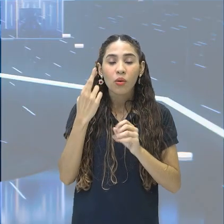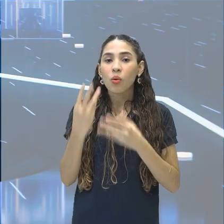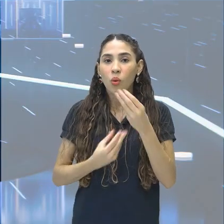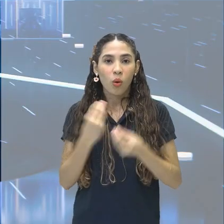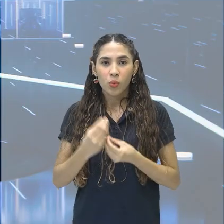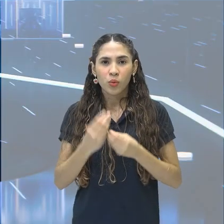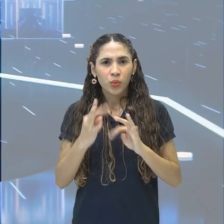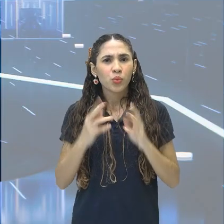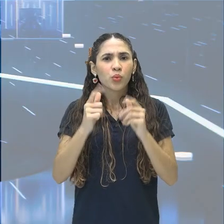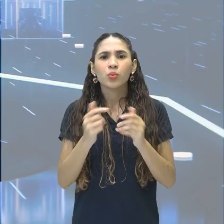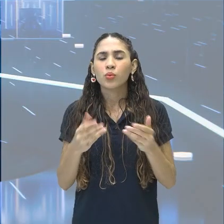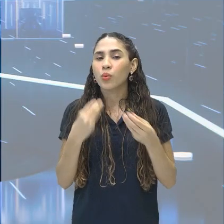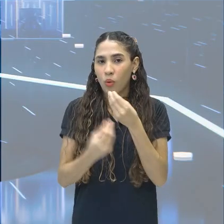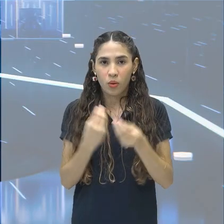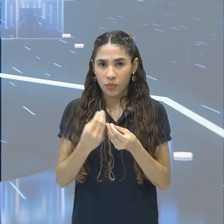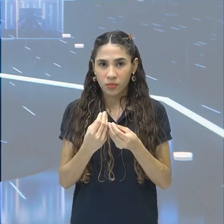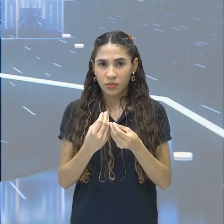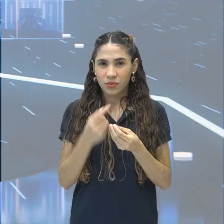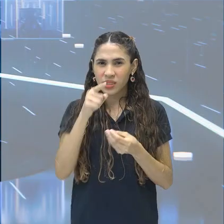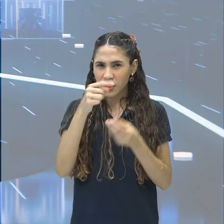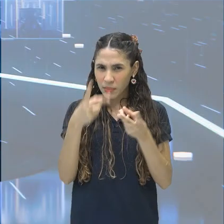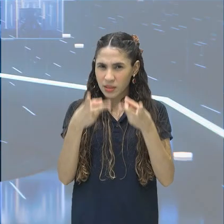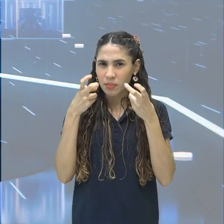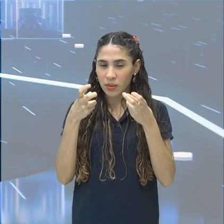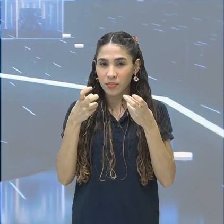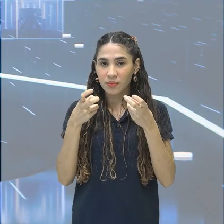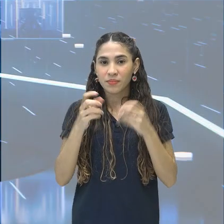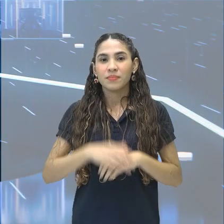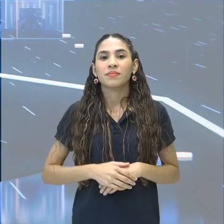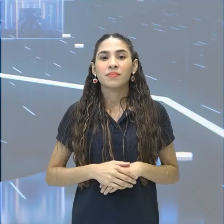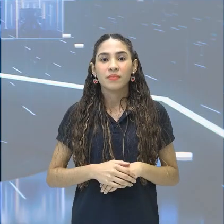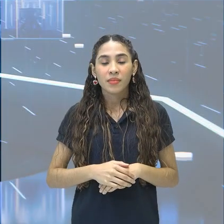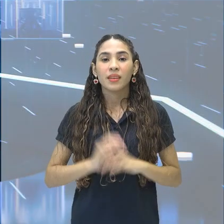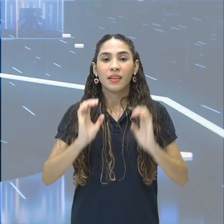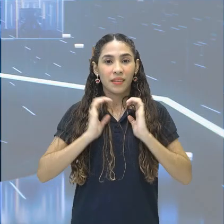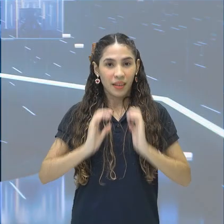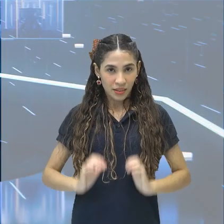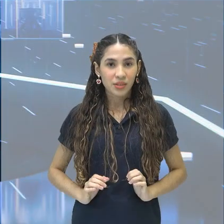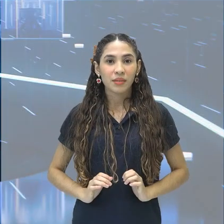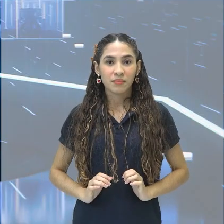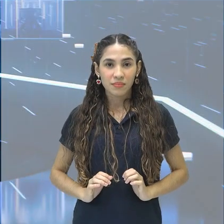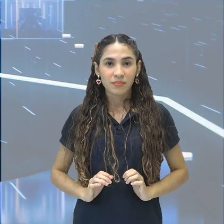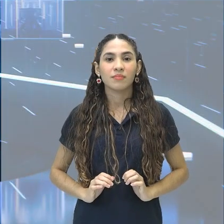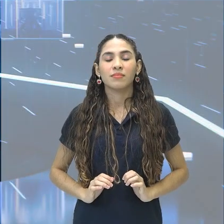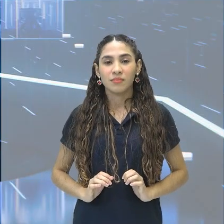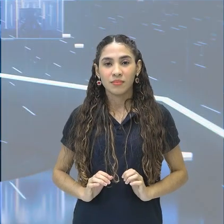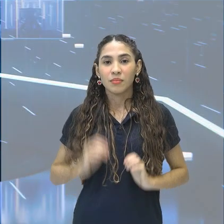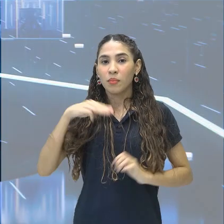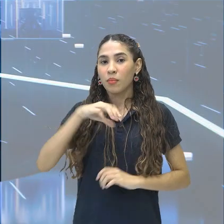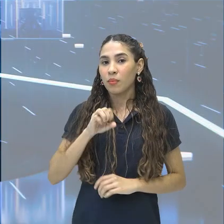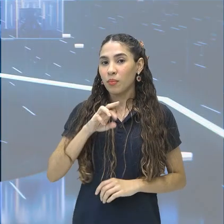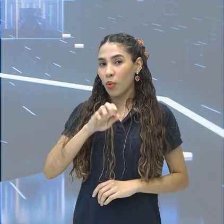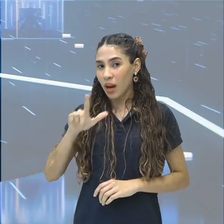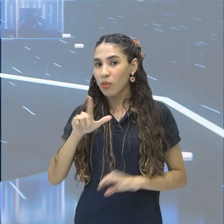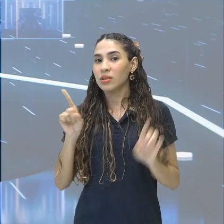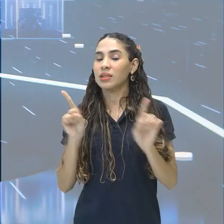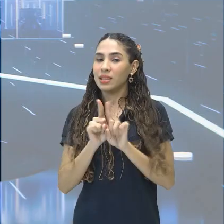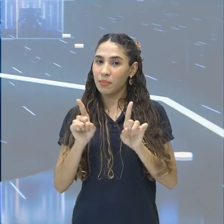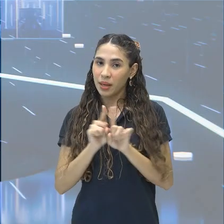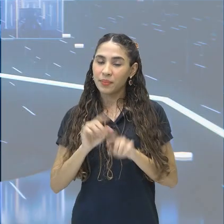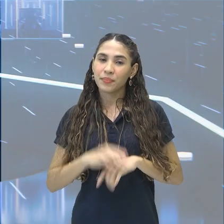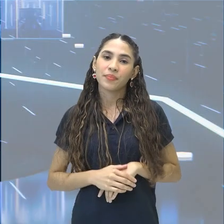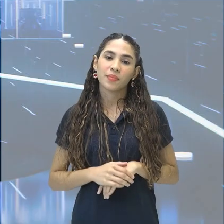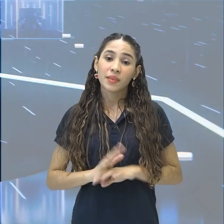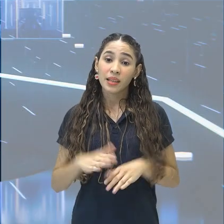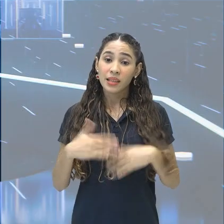Vai cair tudo aonde a nossa revisão? Já prestaram atenção nisso? Vai cair tudo na questão ética, na questão moral, né?